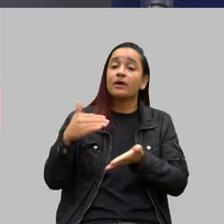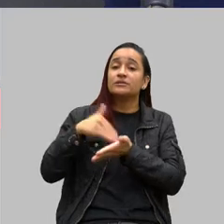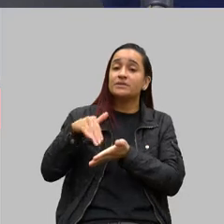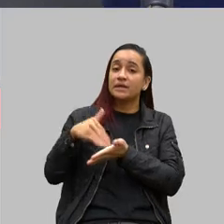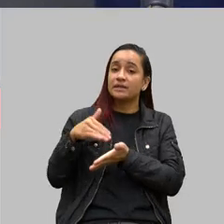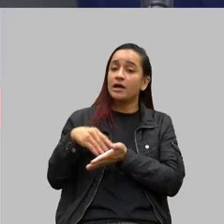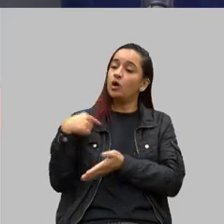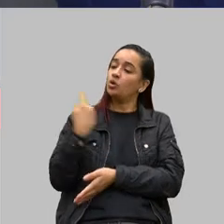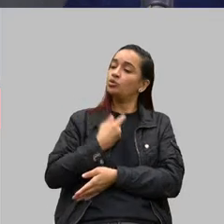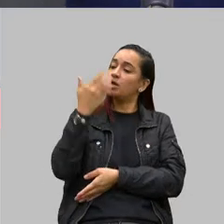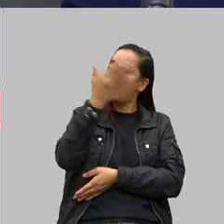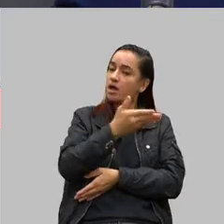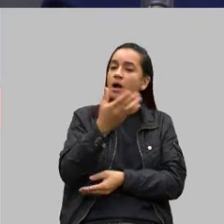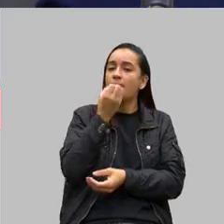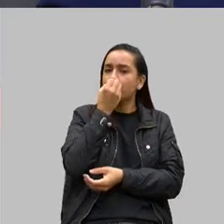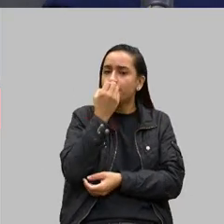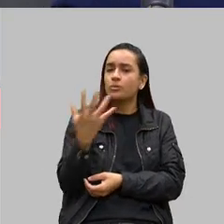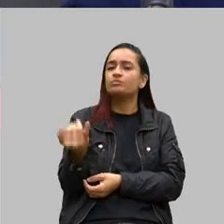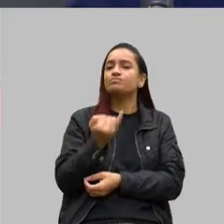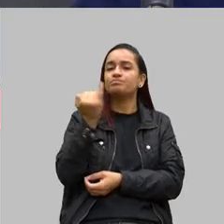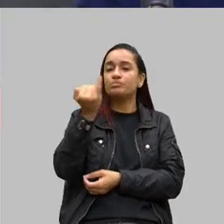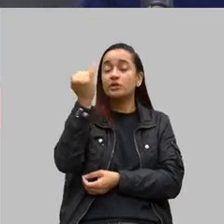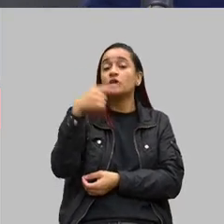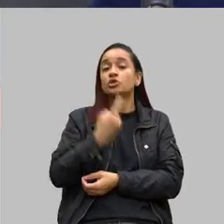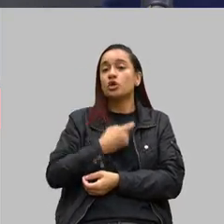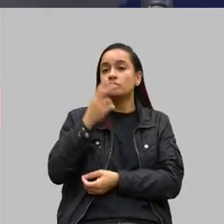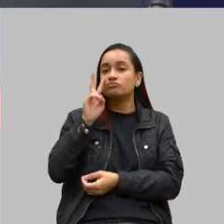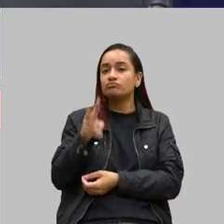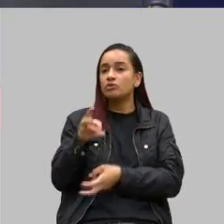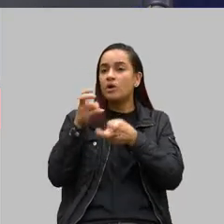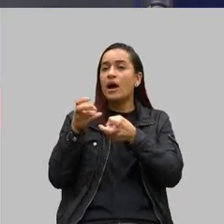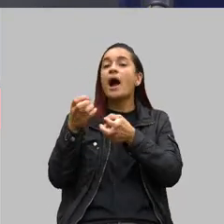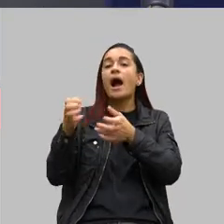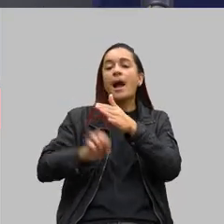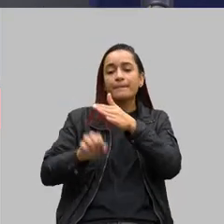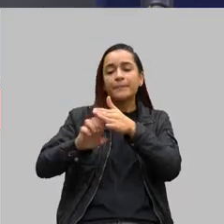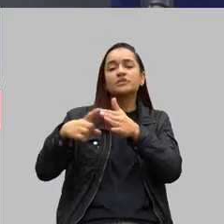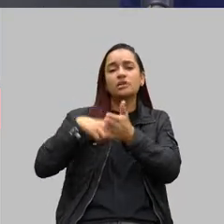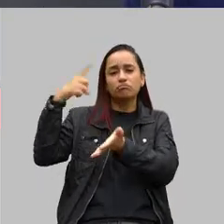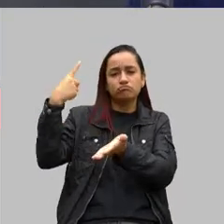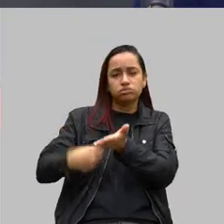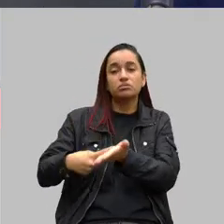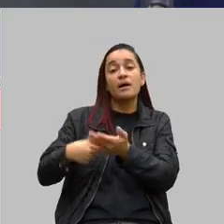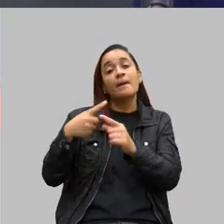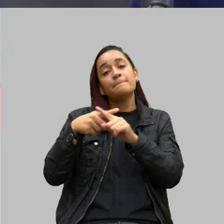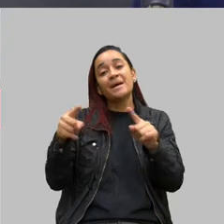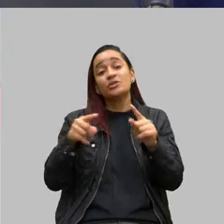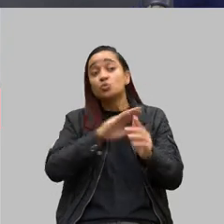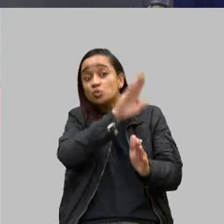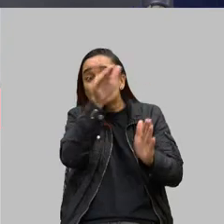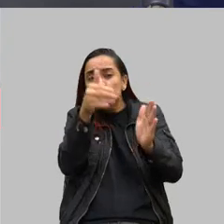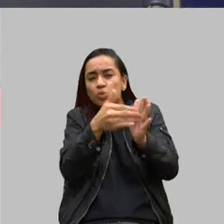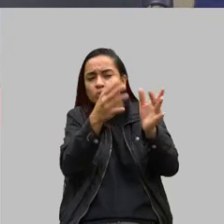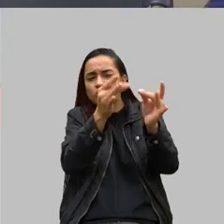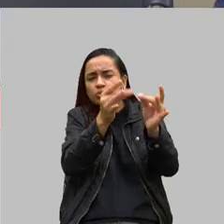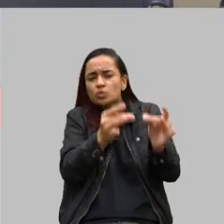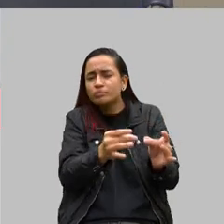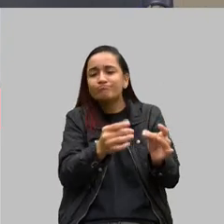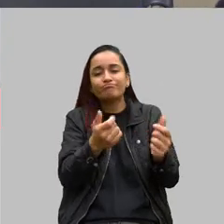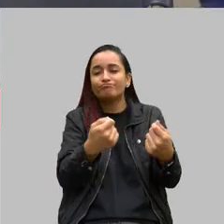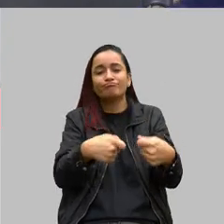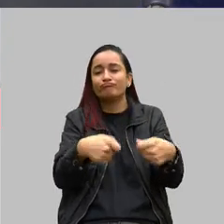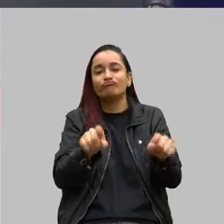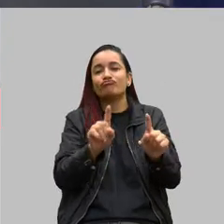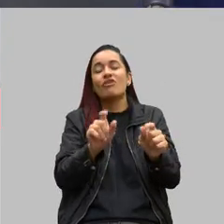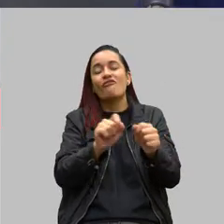positiva foi importante achamos que a empresa Tá bastante comprometida mas não fizeram as ações tão importantes que teria que fazer